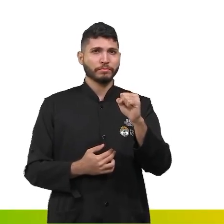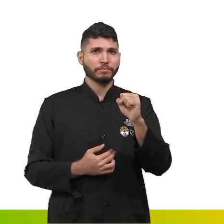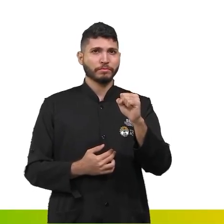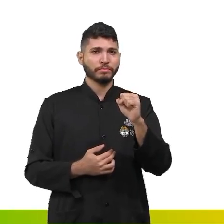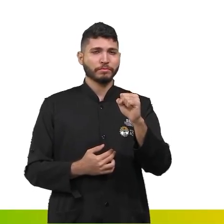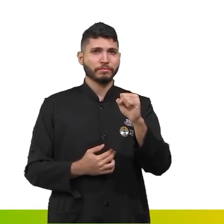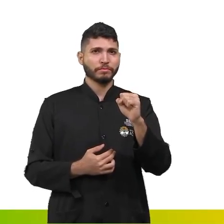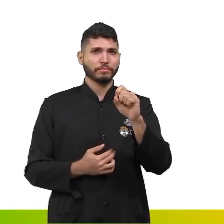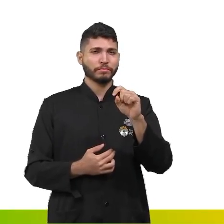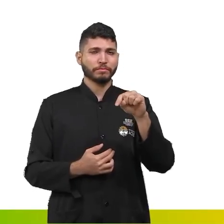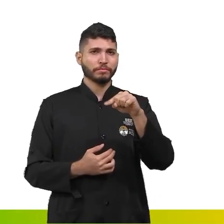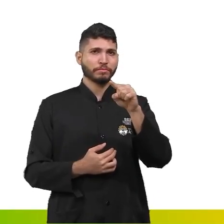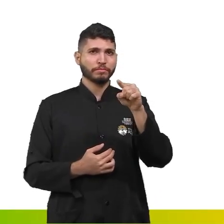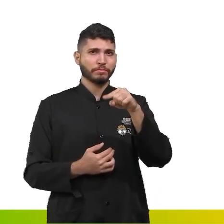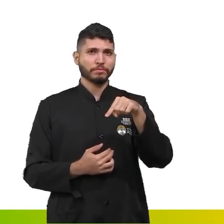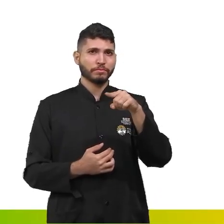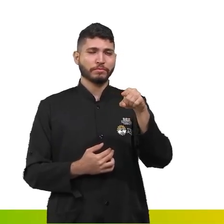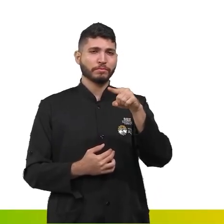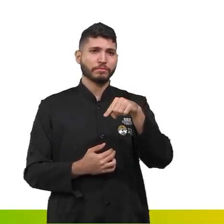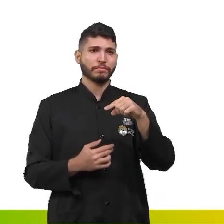medida do ângulo correspondente,